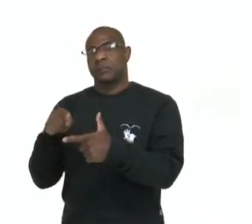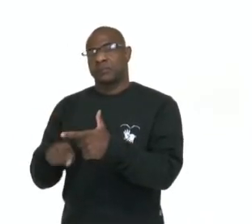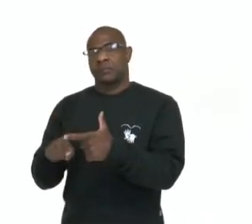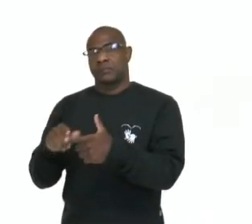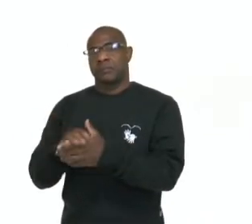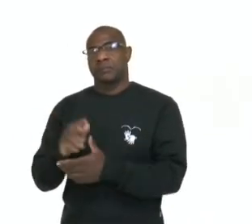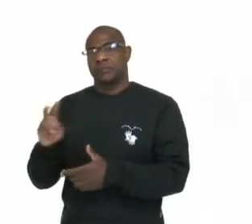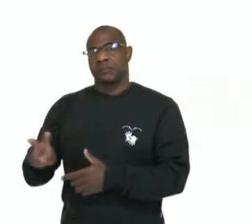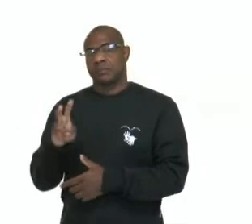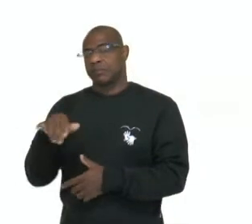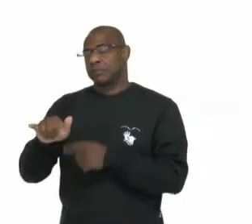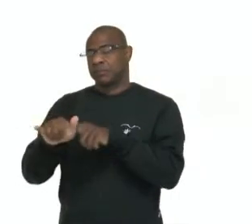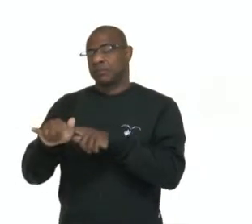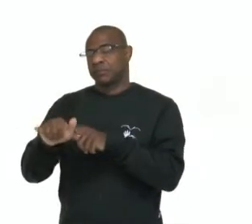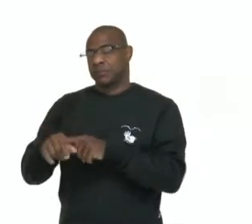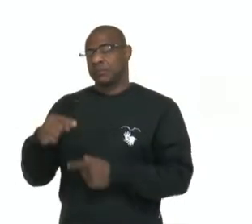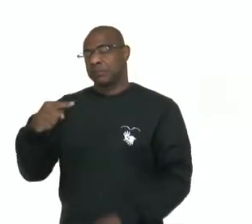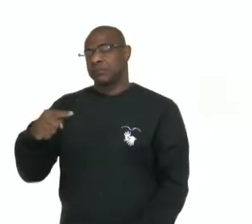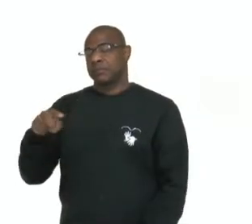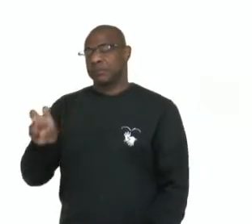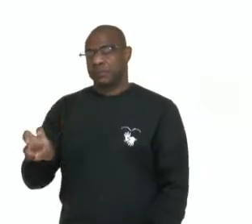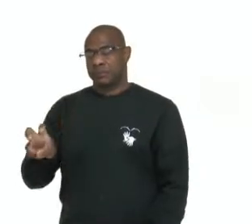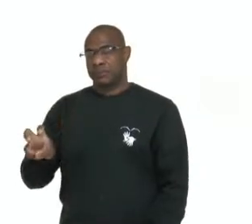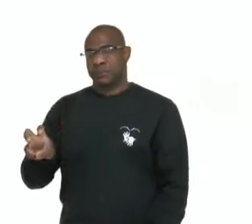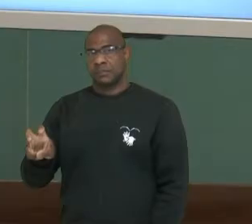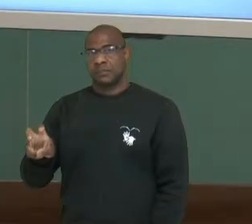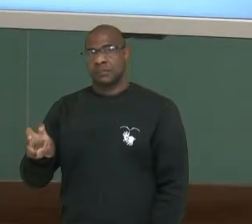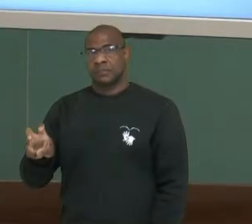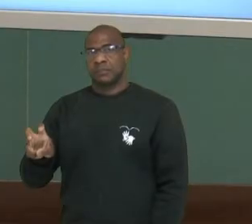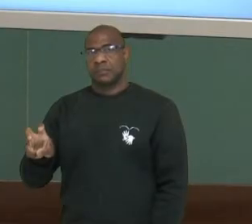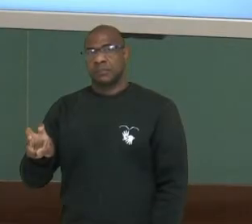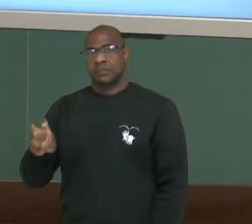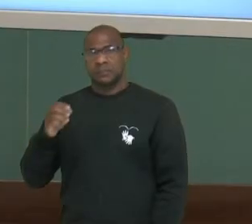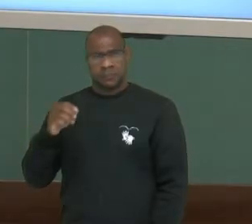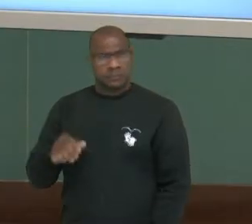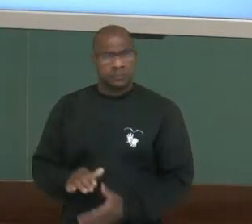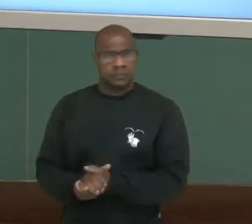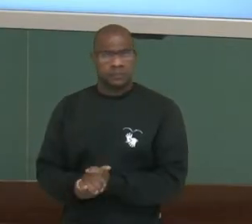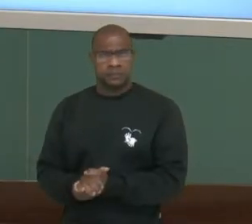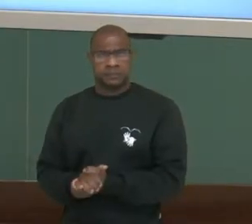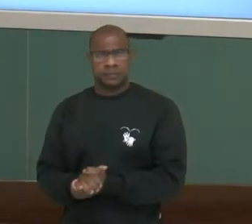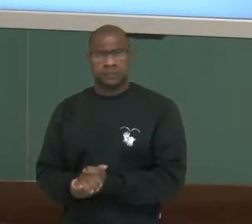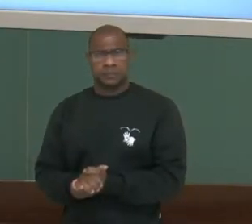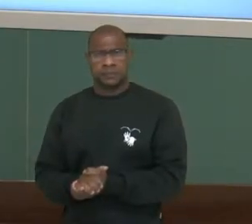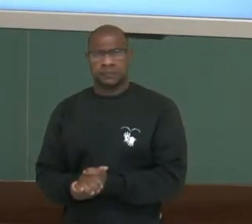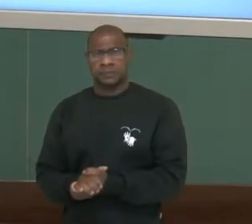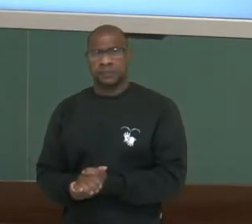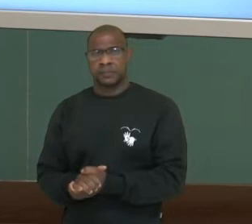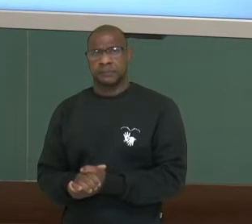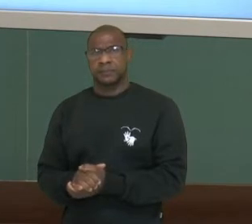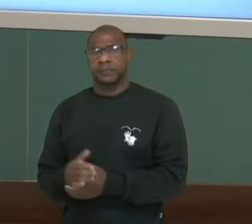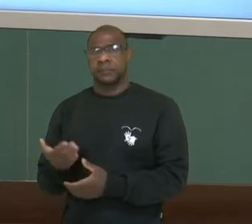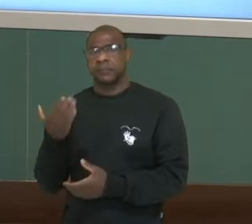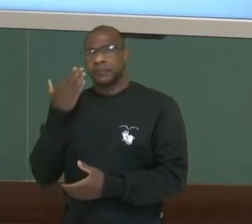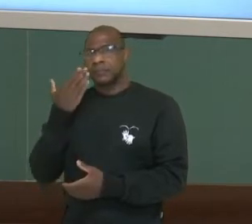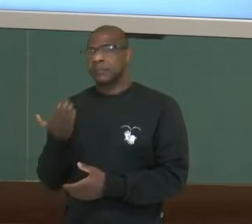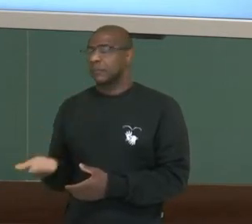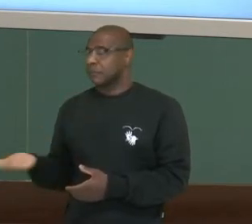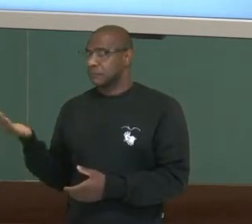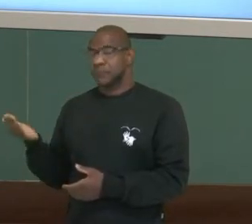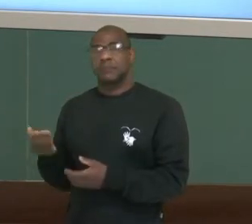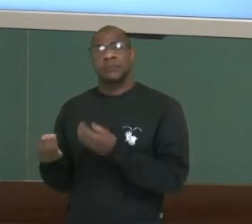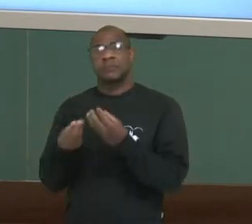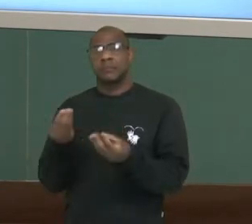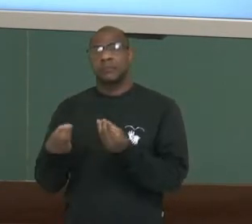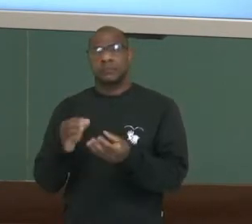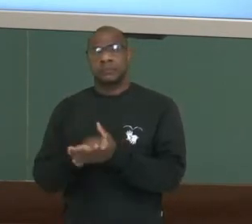Portanto, o valor de y, menos 5 meios. Quando a gente vai representar este ponto de intersecção, a gente vai